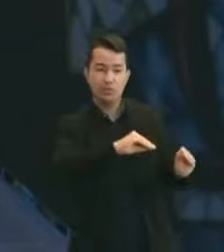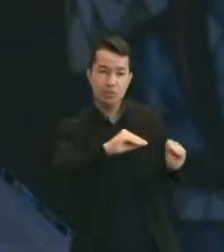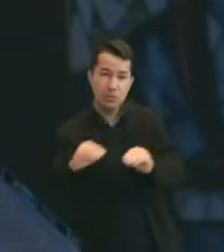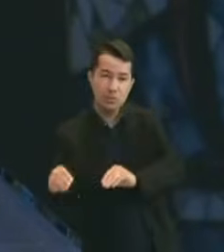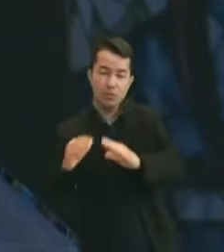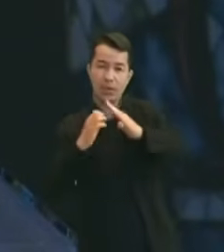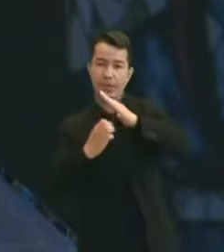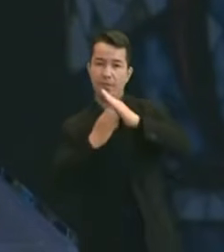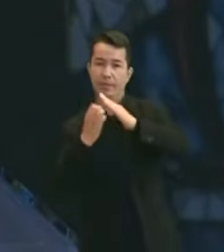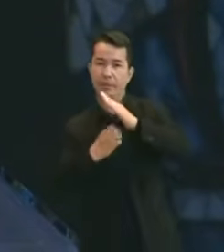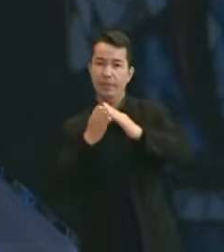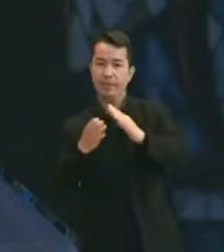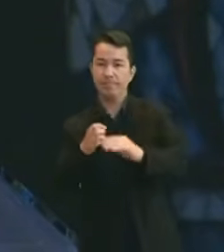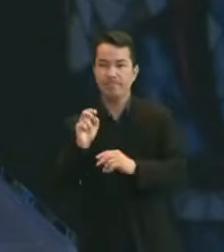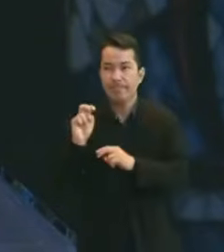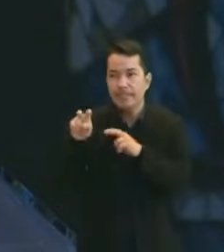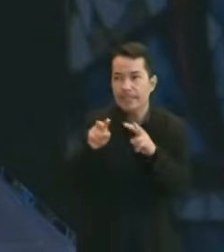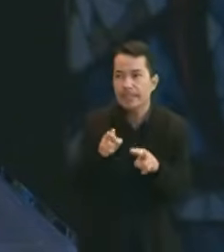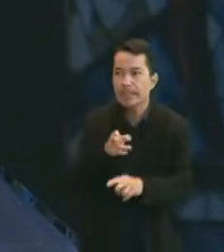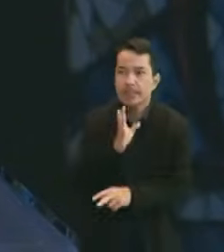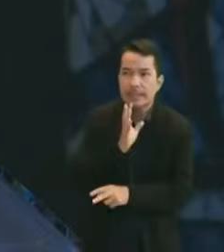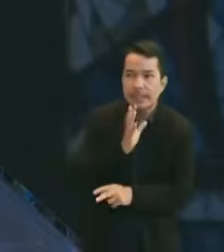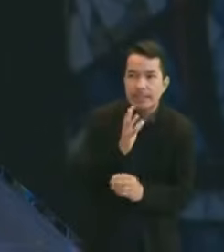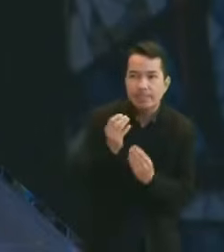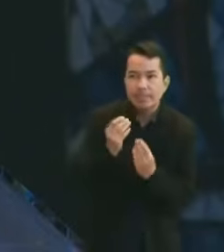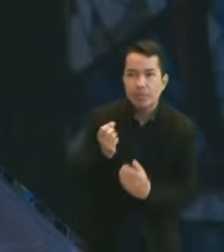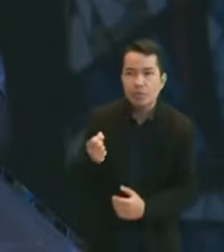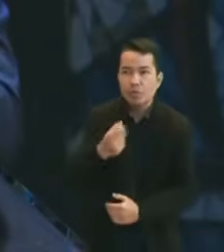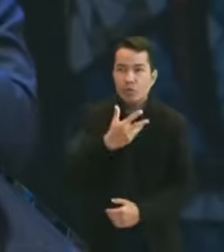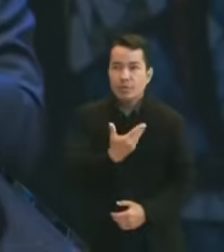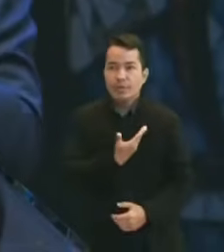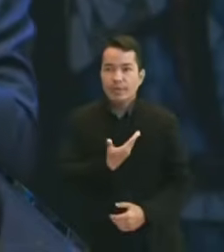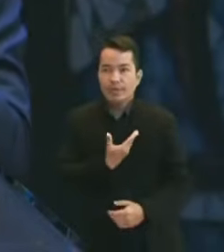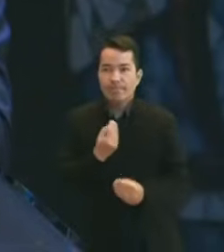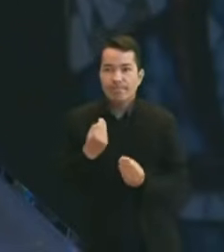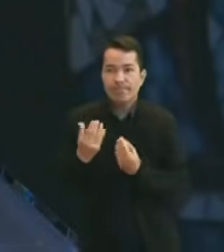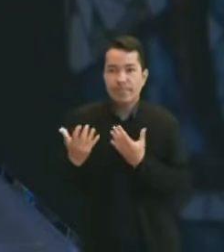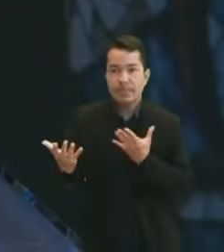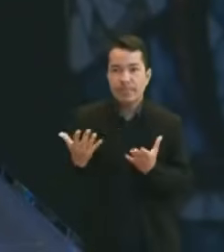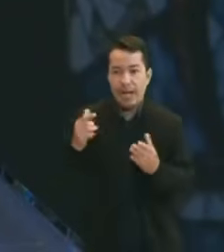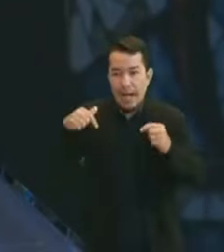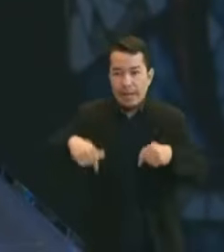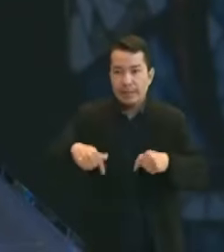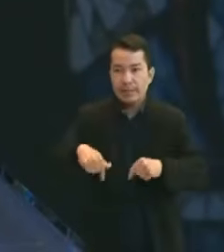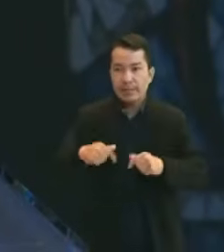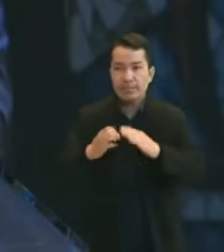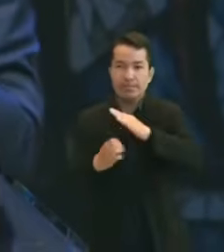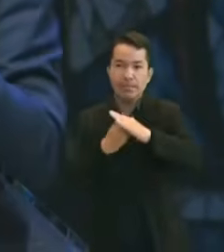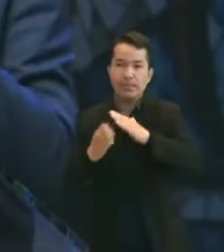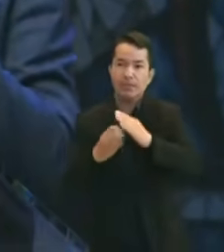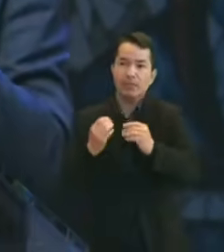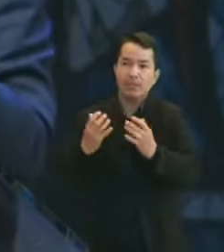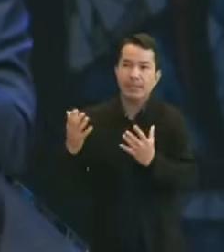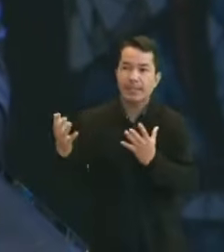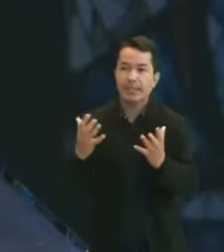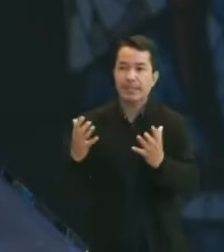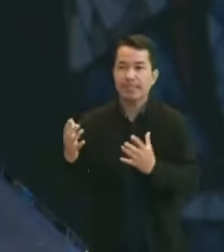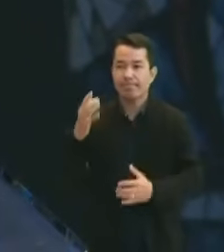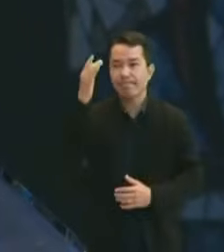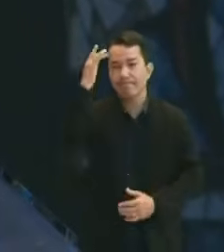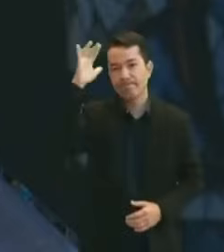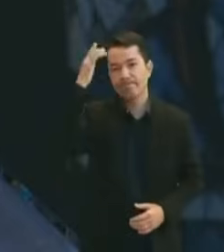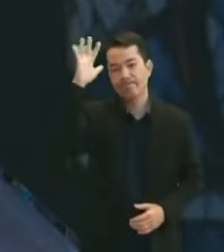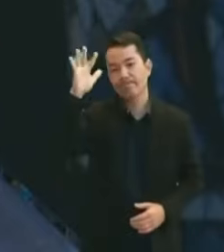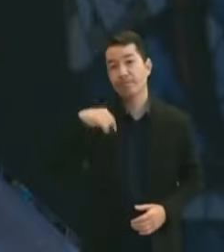a cultura da empresa, os seus novos amigos, é tudo novo para você, é difícil de se acostumar. A gente precisa de alguém que estenda